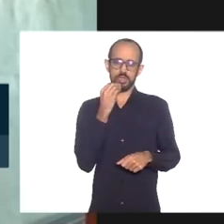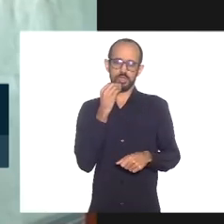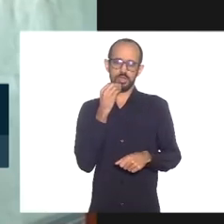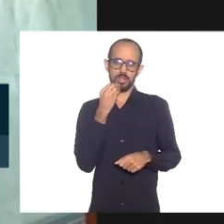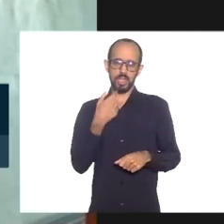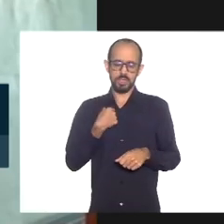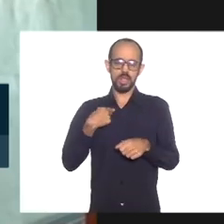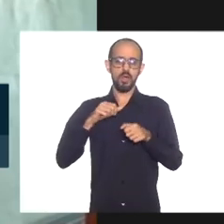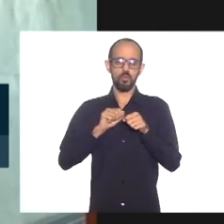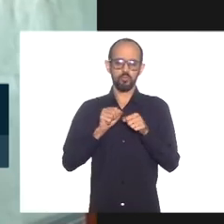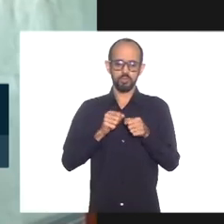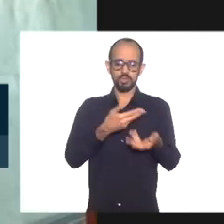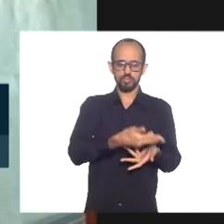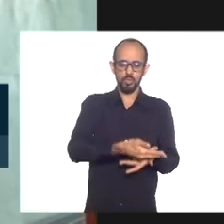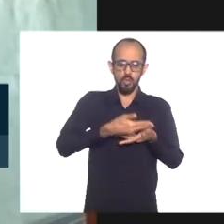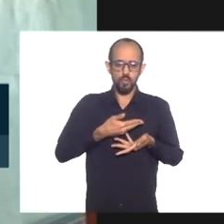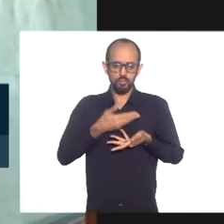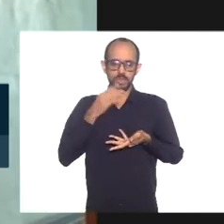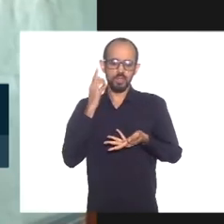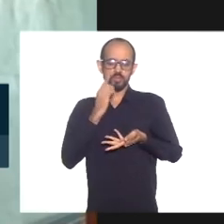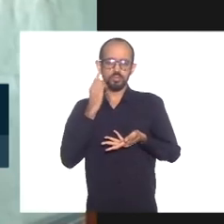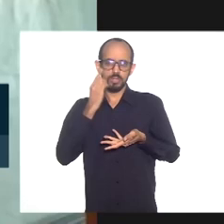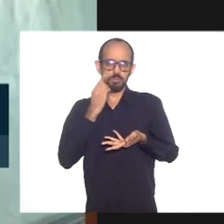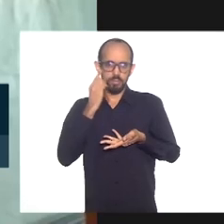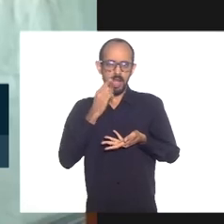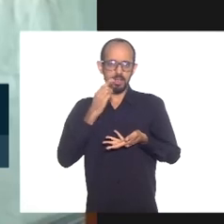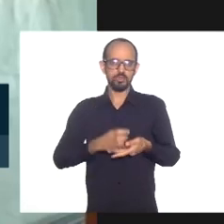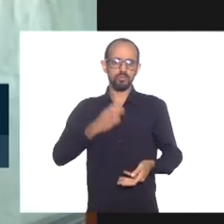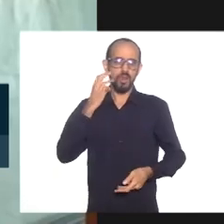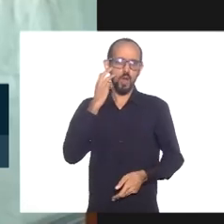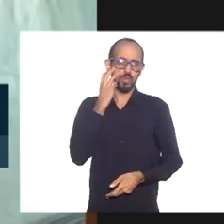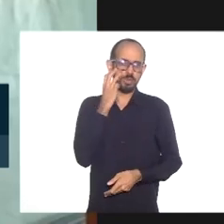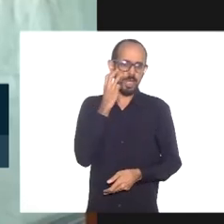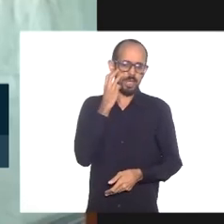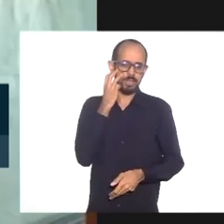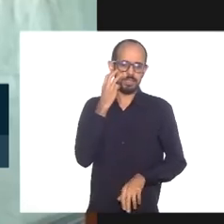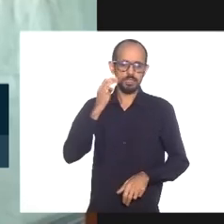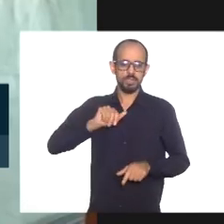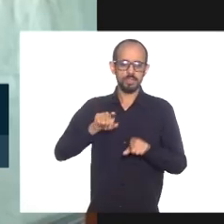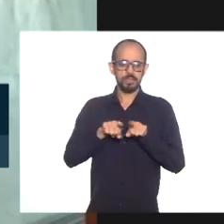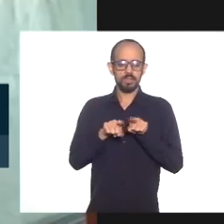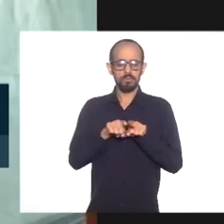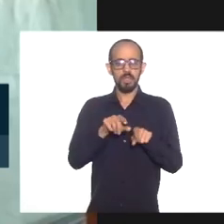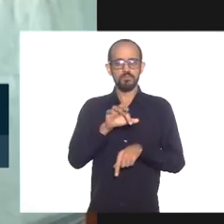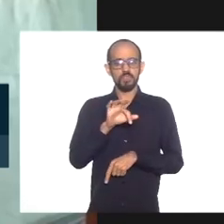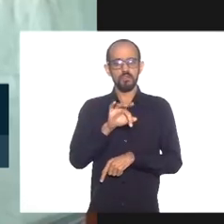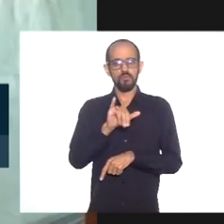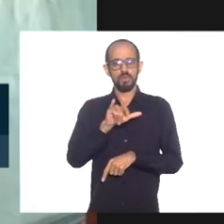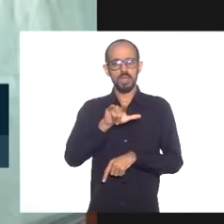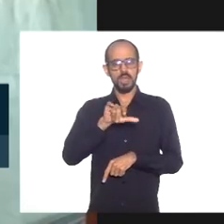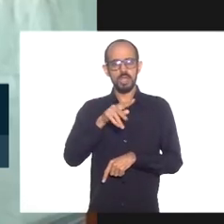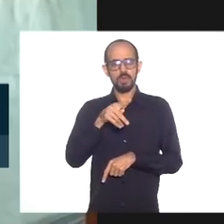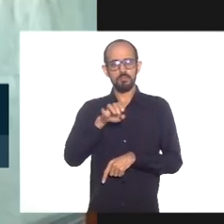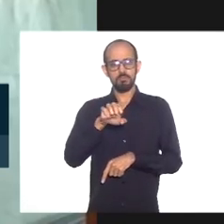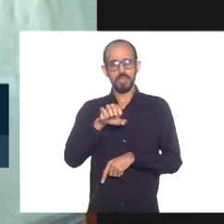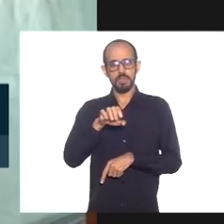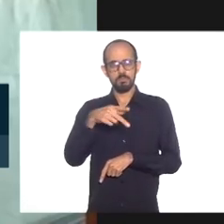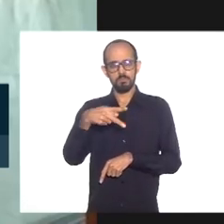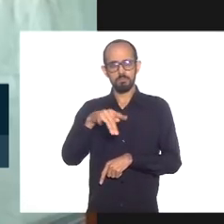né, convidei os deputados Baldec Carneiro, na ocasião Felipe Peixoto, que, né,